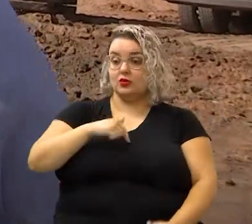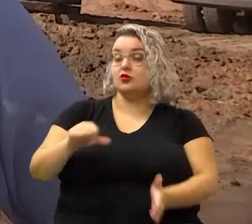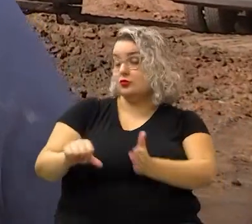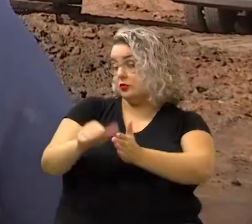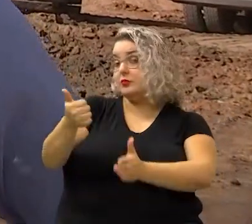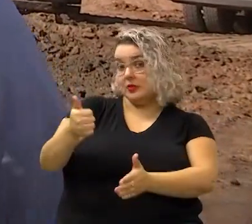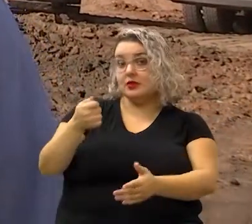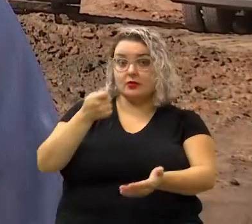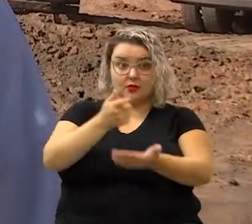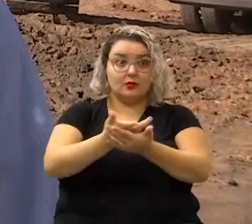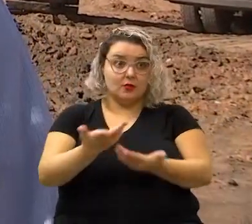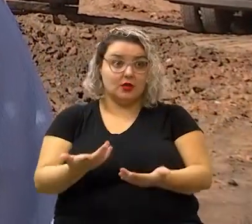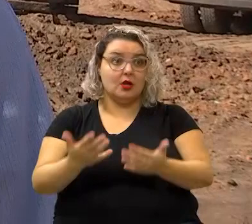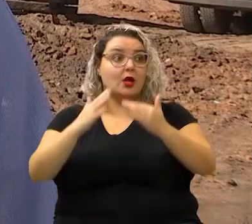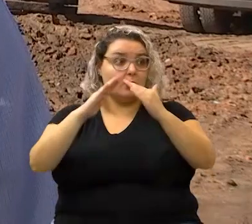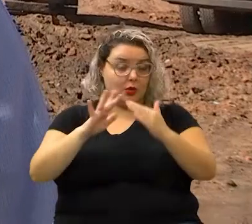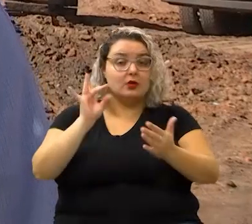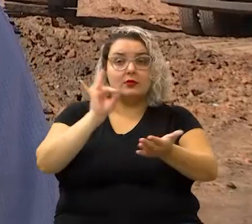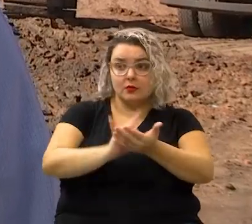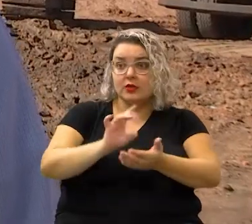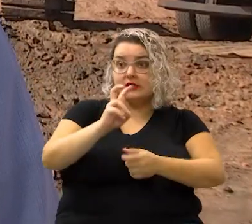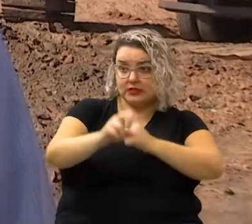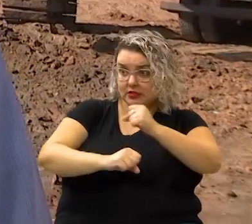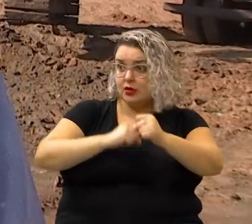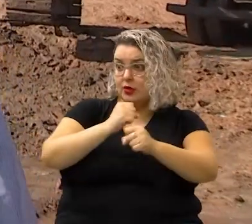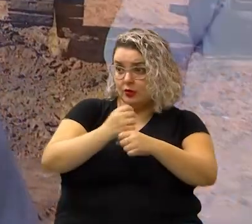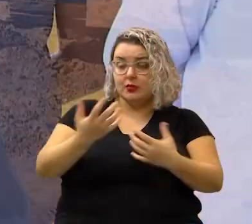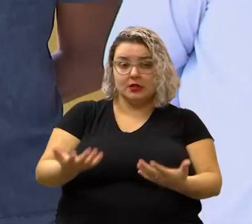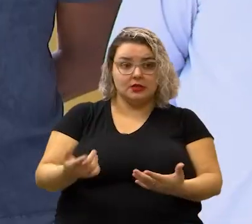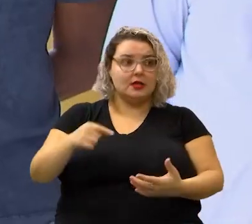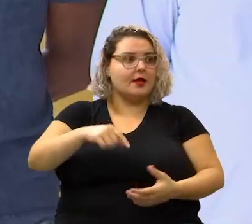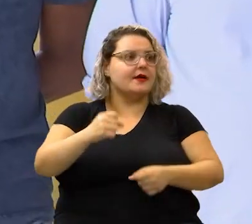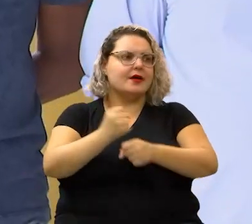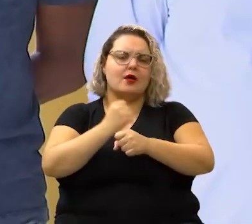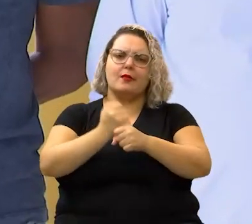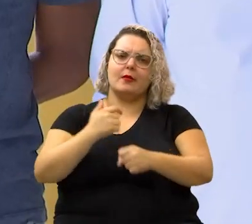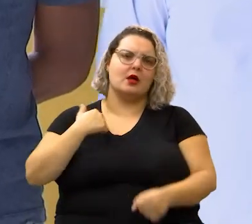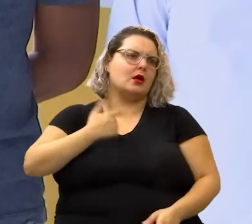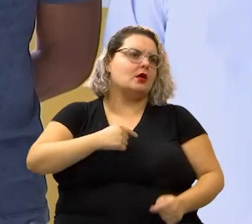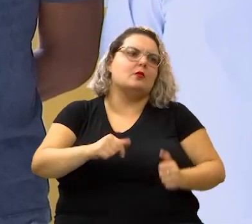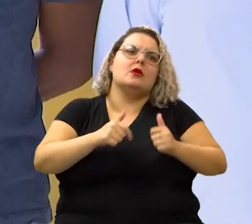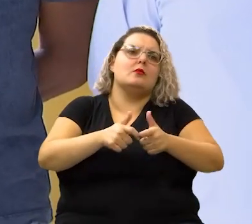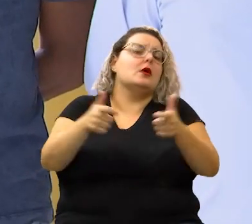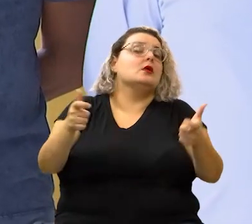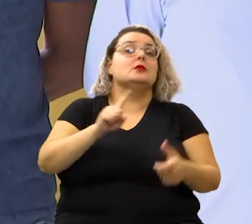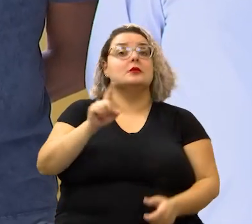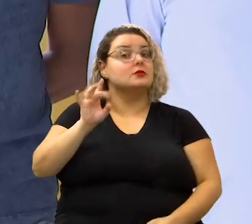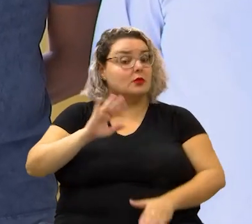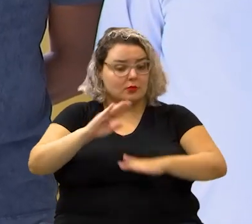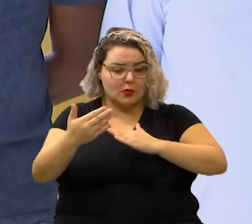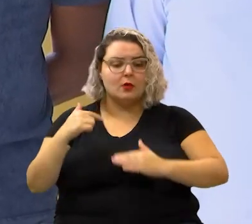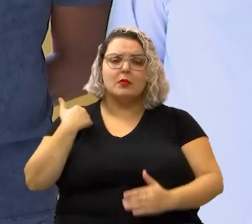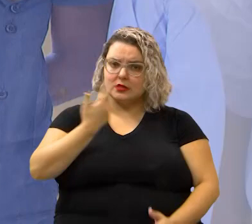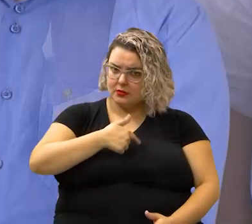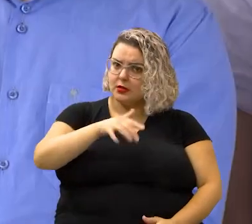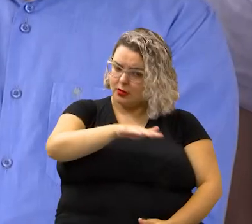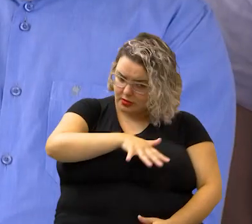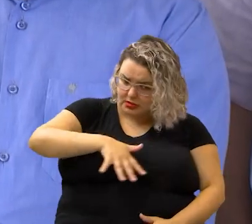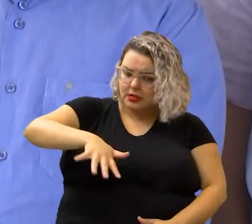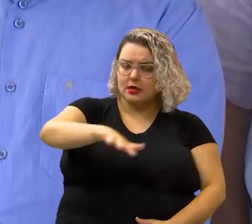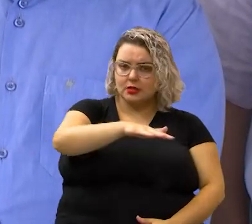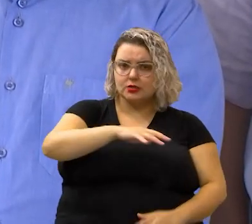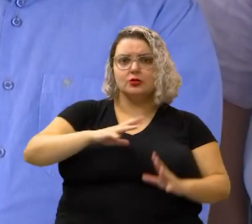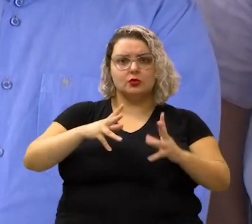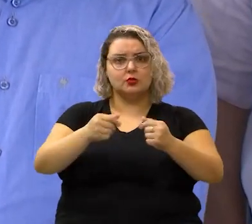nos primeiros a comprar né e morando efetivamente cinco anos essa obra pra gente aqui é um ganho gigantesco que não só pro bairro também para região